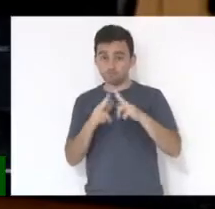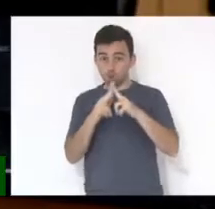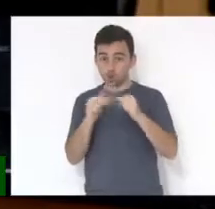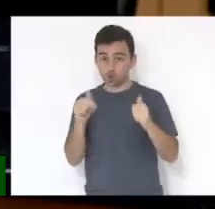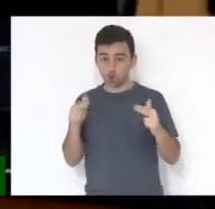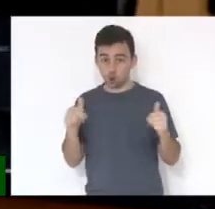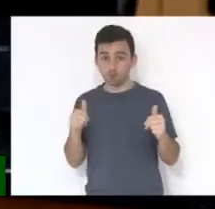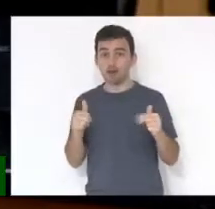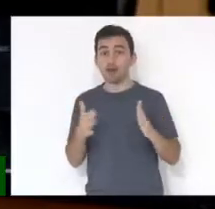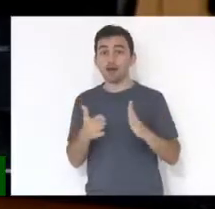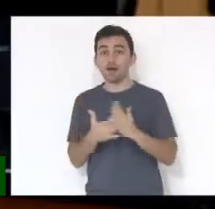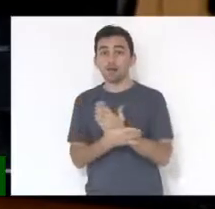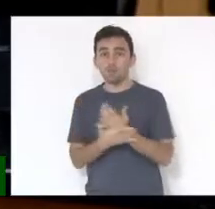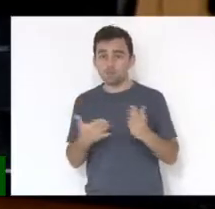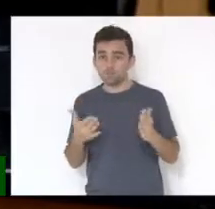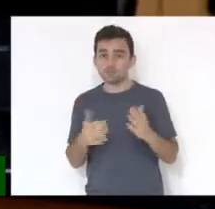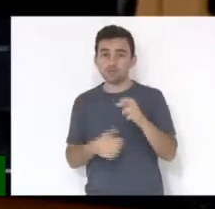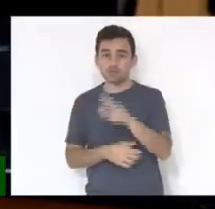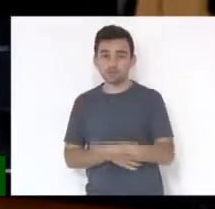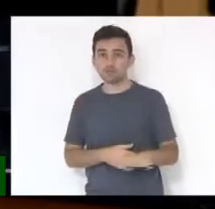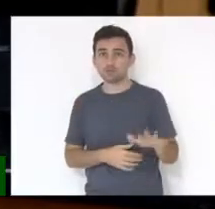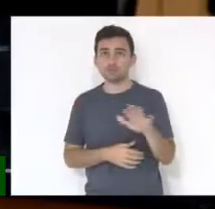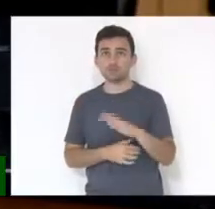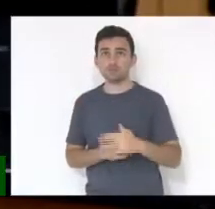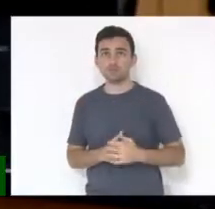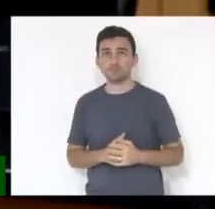em algumas regiões...